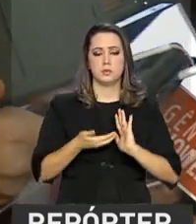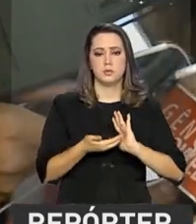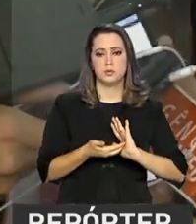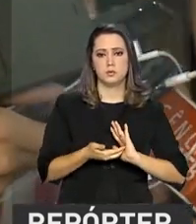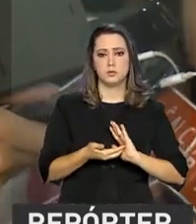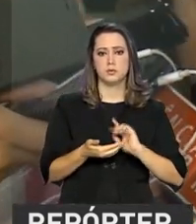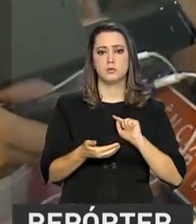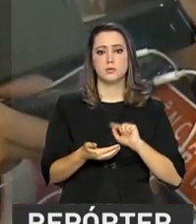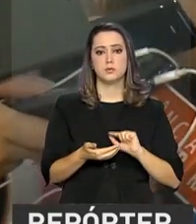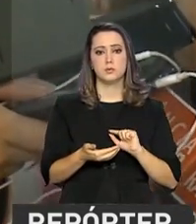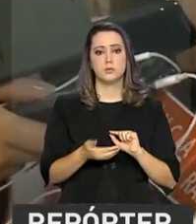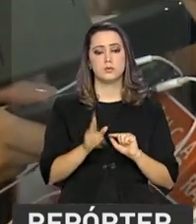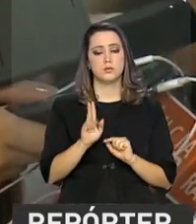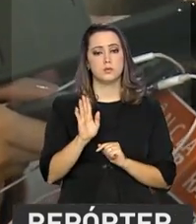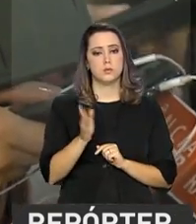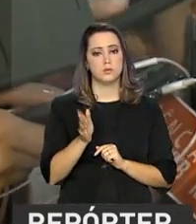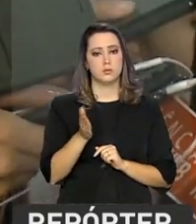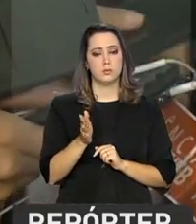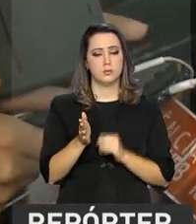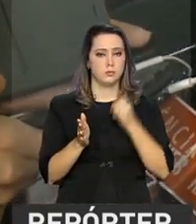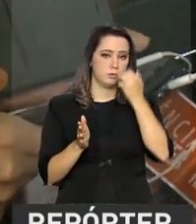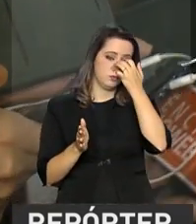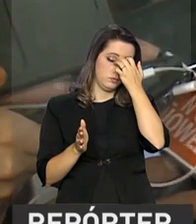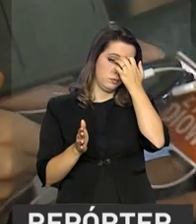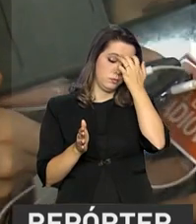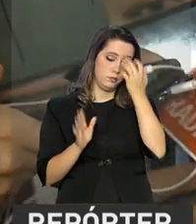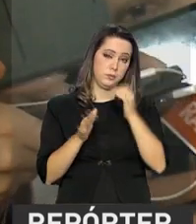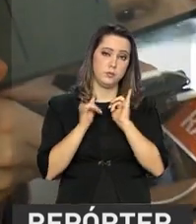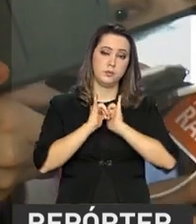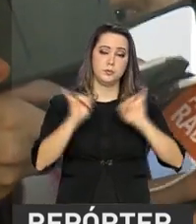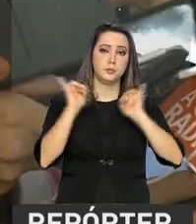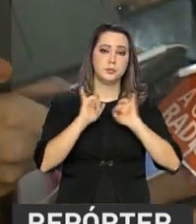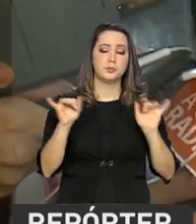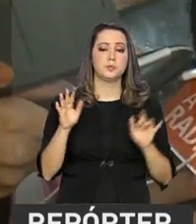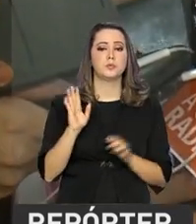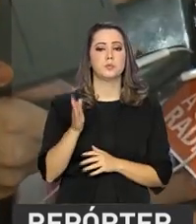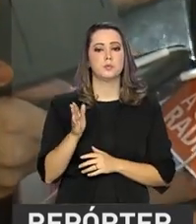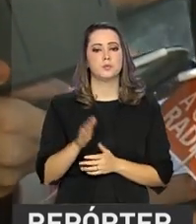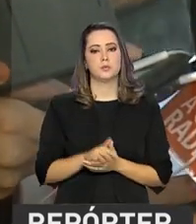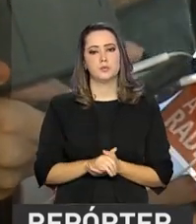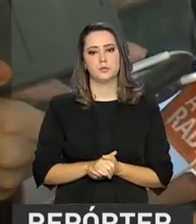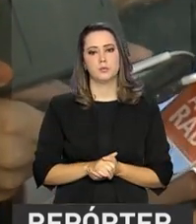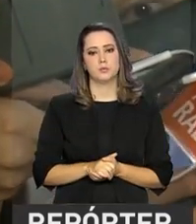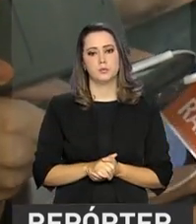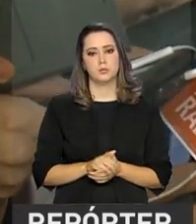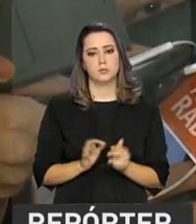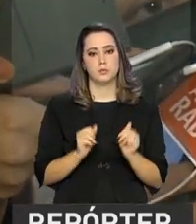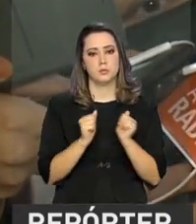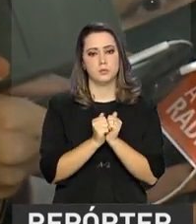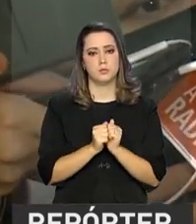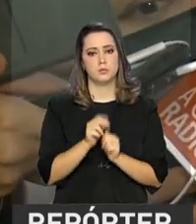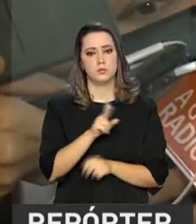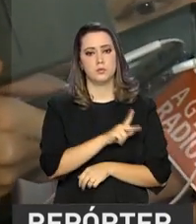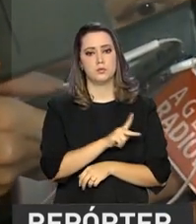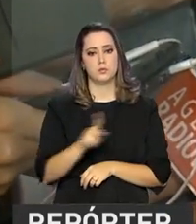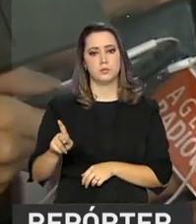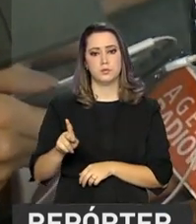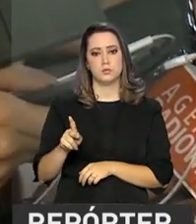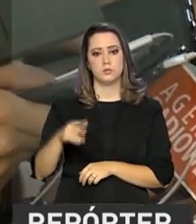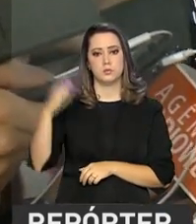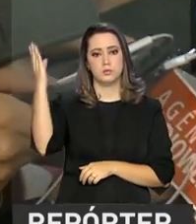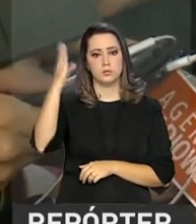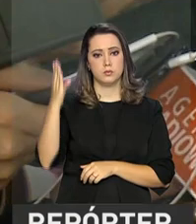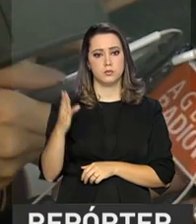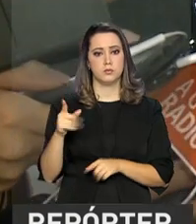maia ke bizarro já anunciou isso ficou o presidente da